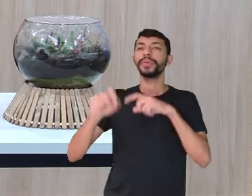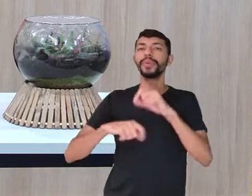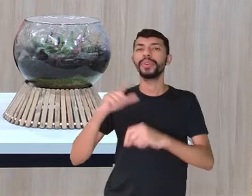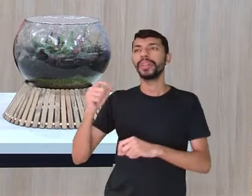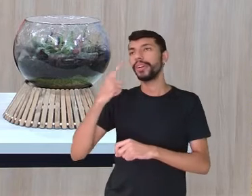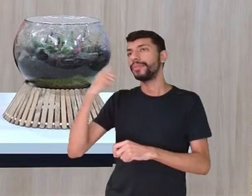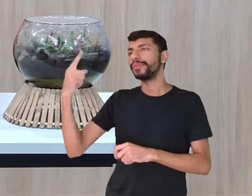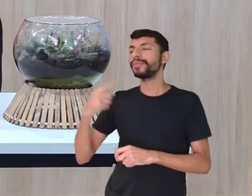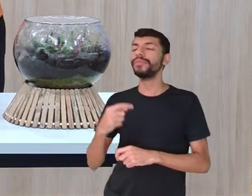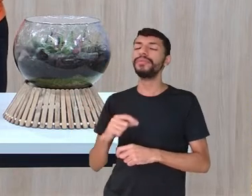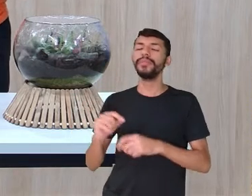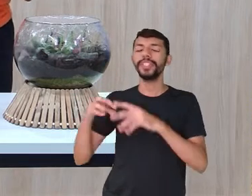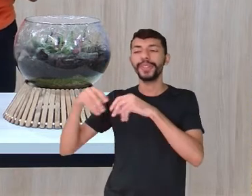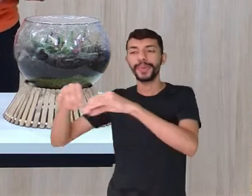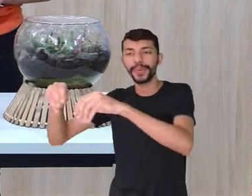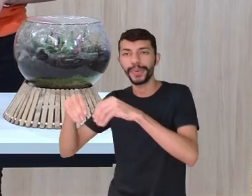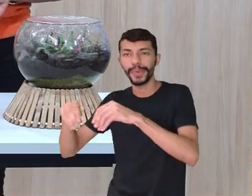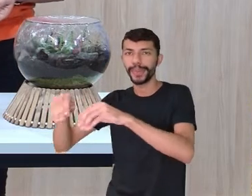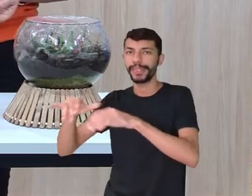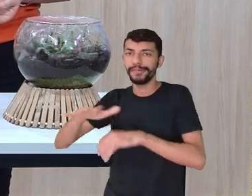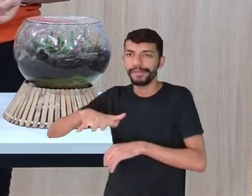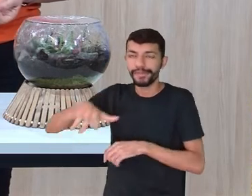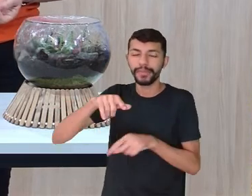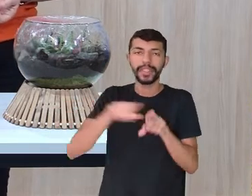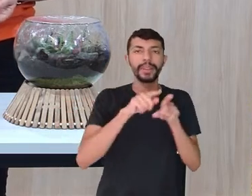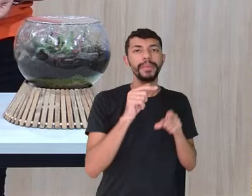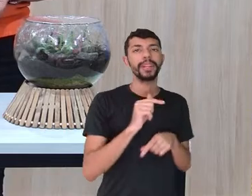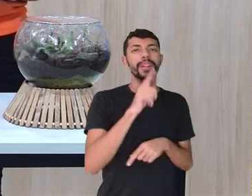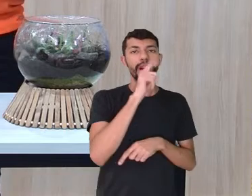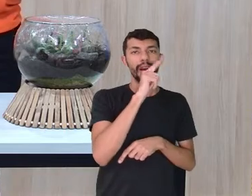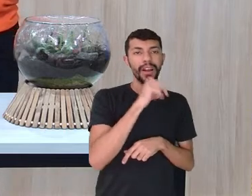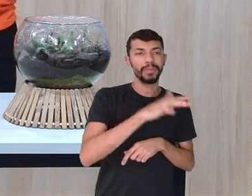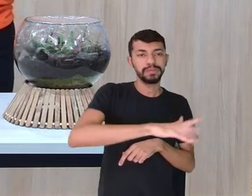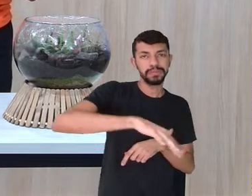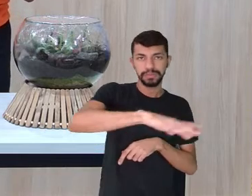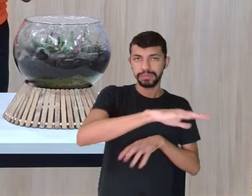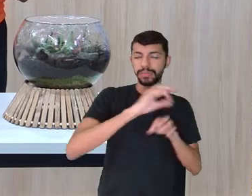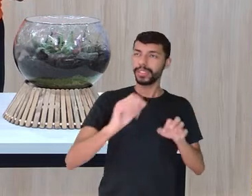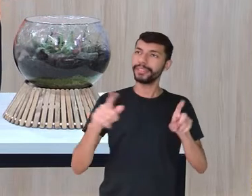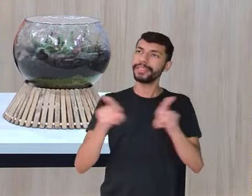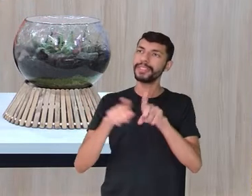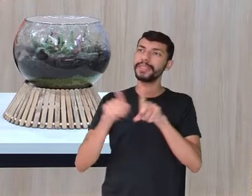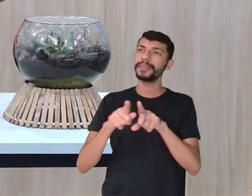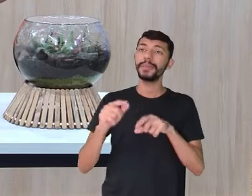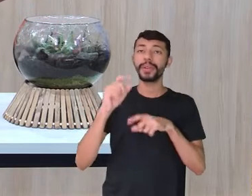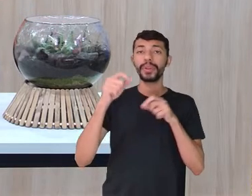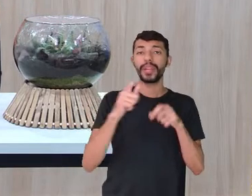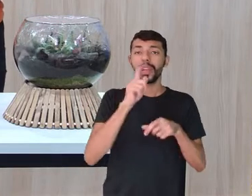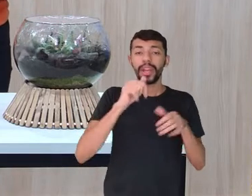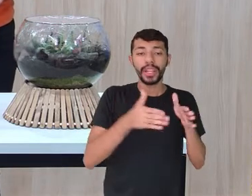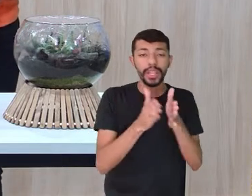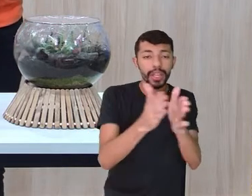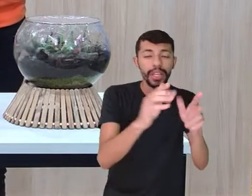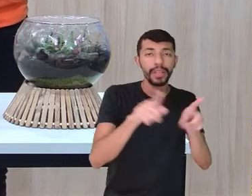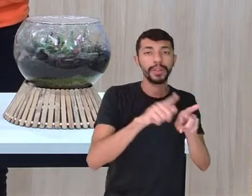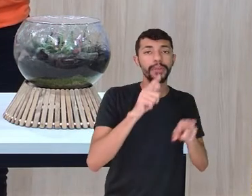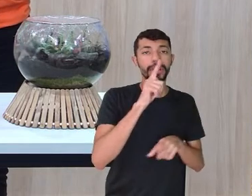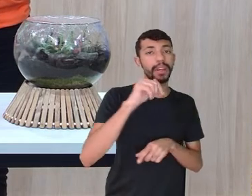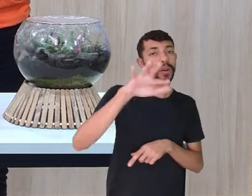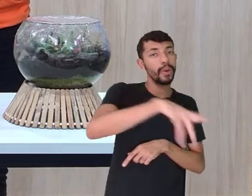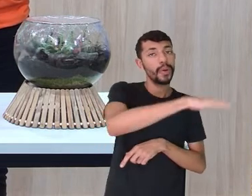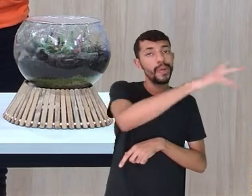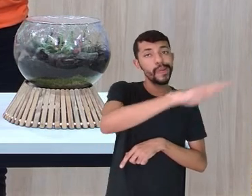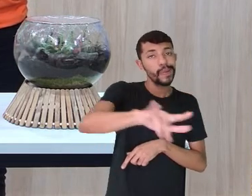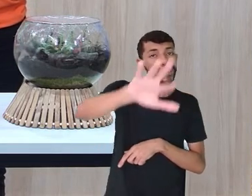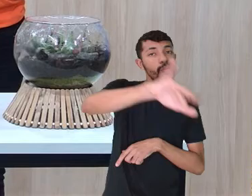ambientes terrestres como nos ambientes aquáticos, tanto nos ambientes de água doce quanto nos ambientes de